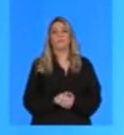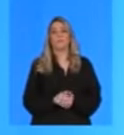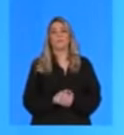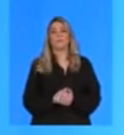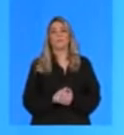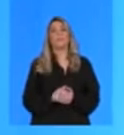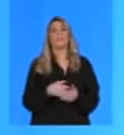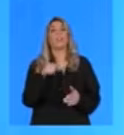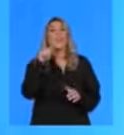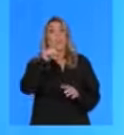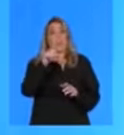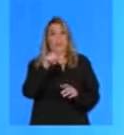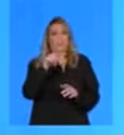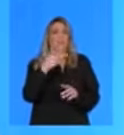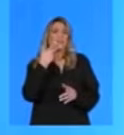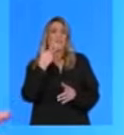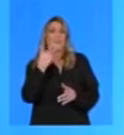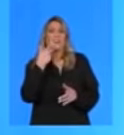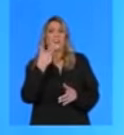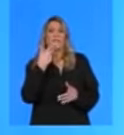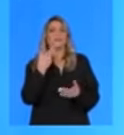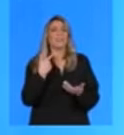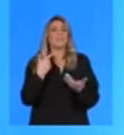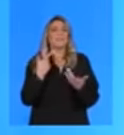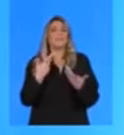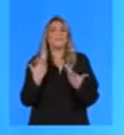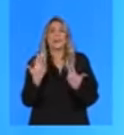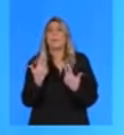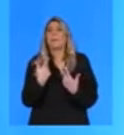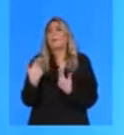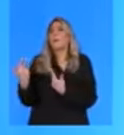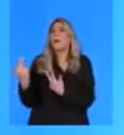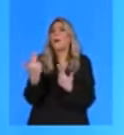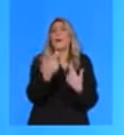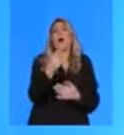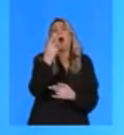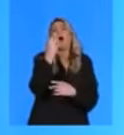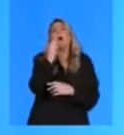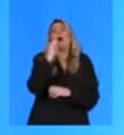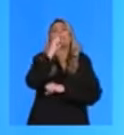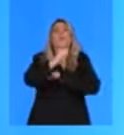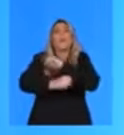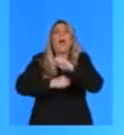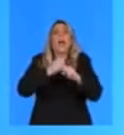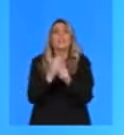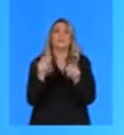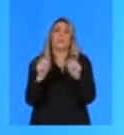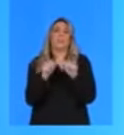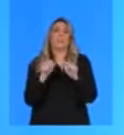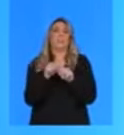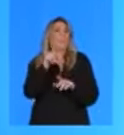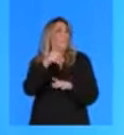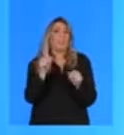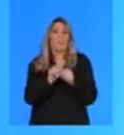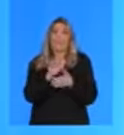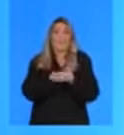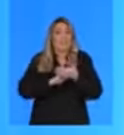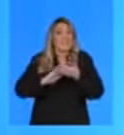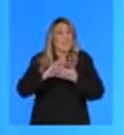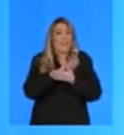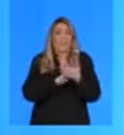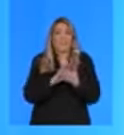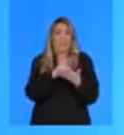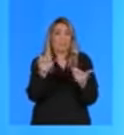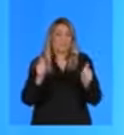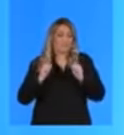Pedro Paulo esse discurso fica paradoxal você teve 8 anos para fazer isso e não fez você não